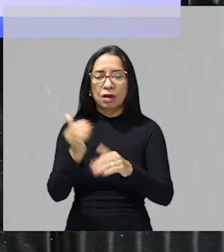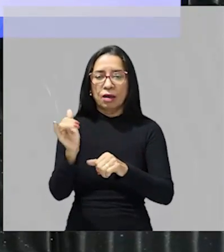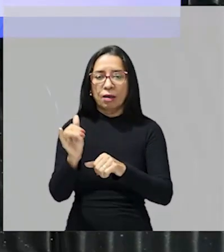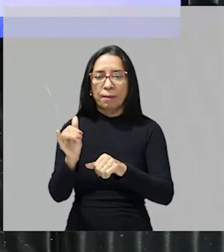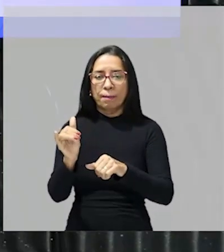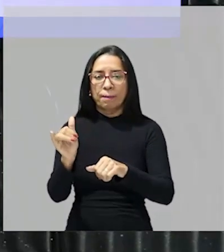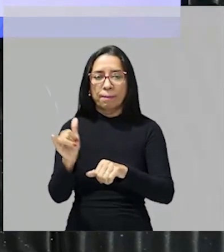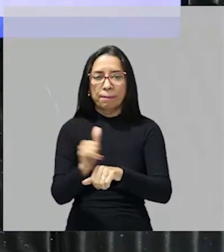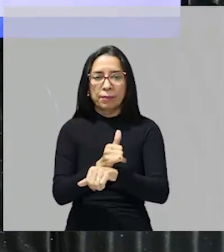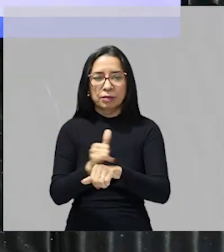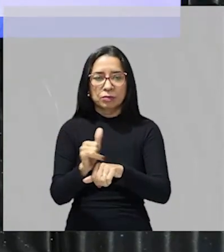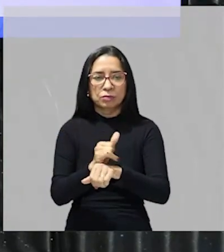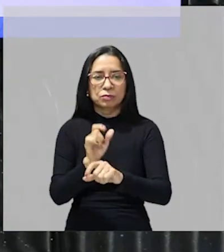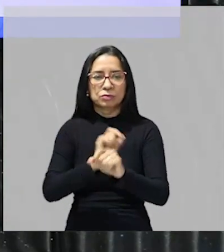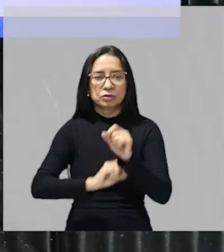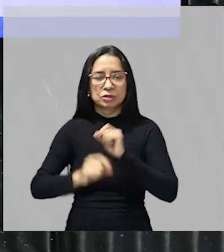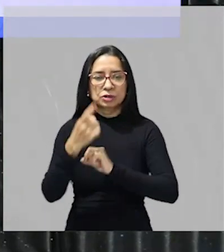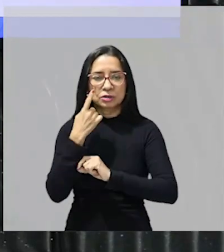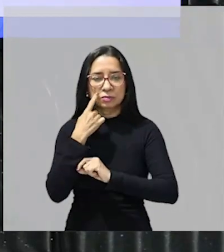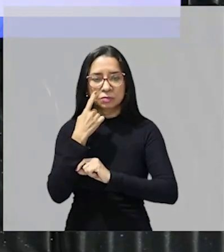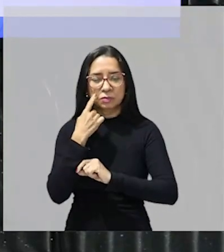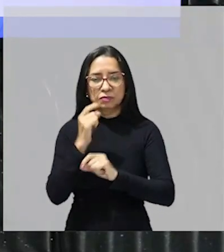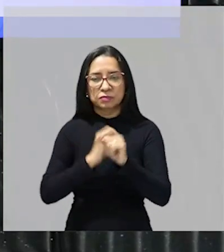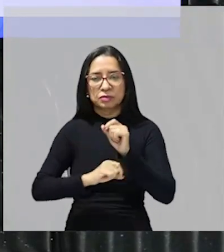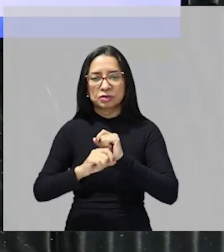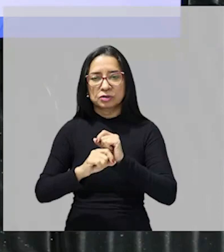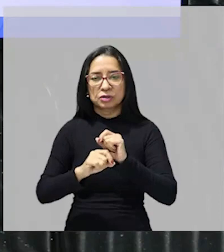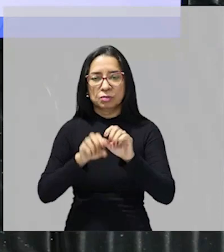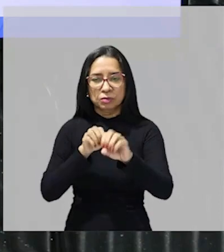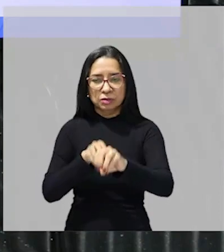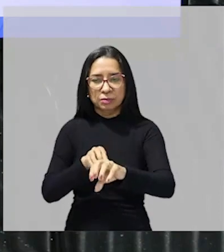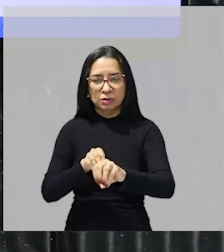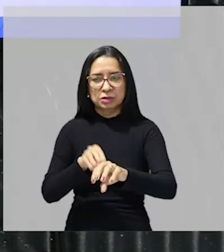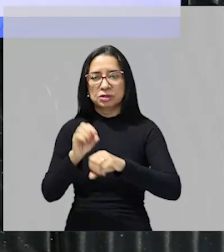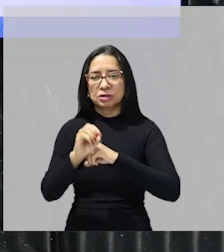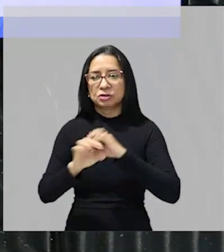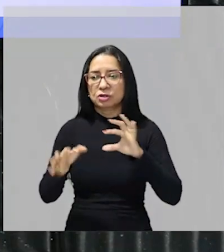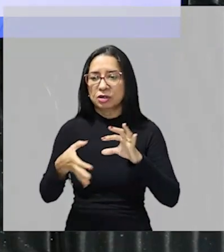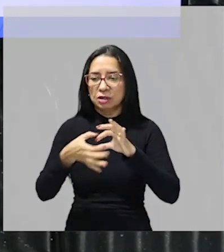promovida pela essa aprendizagem integrada desses idiomas na escola